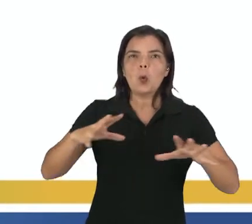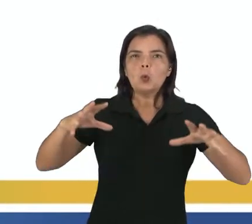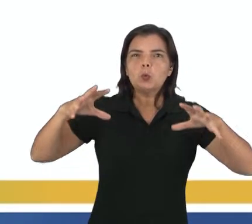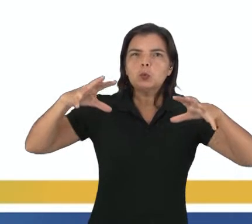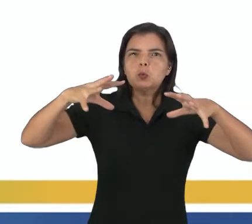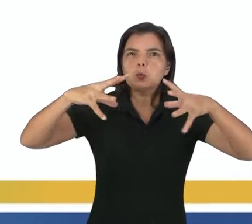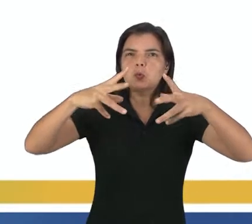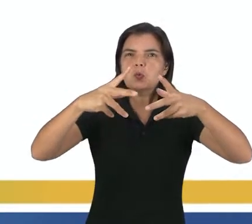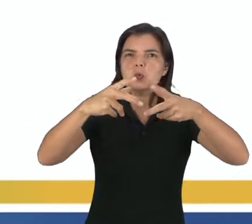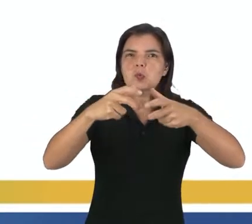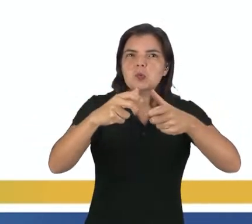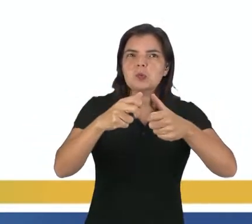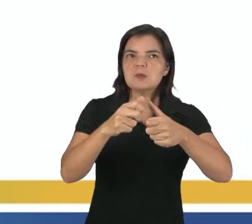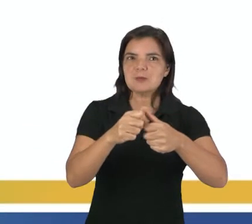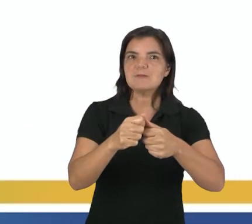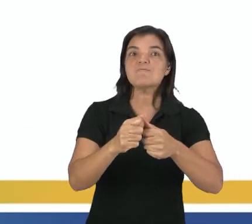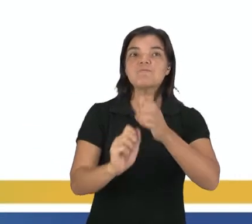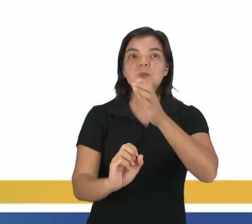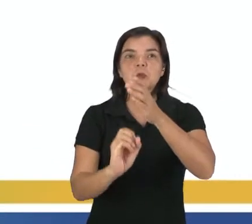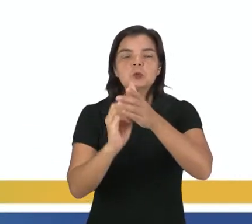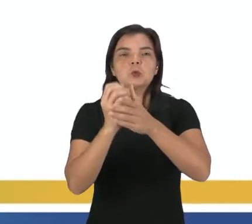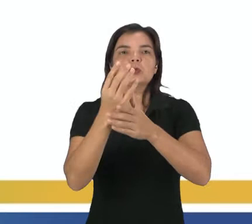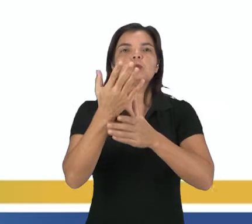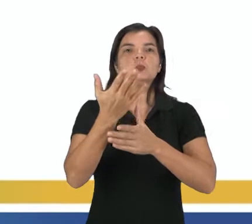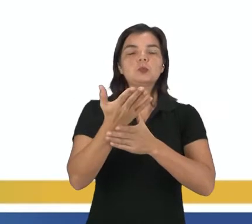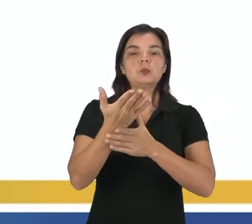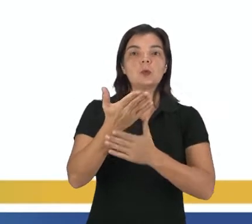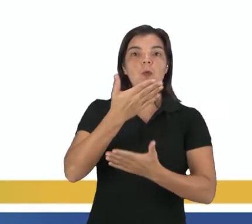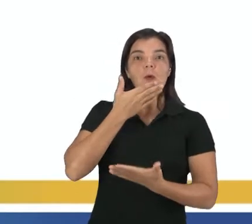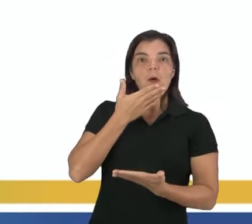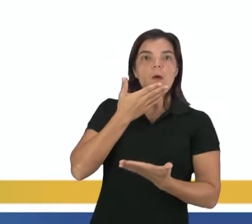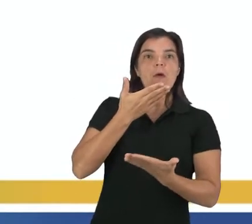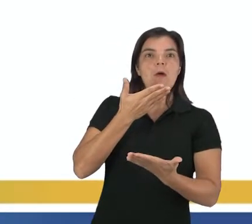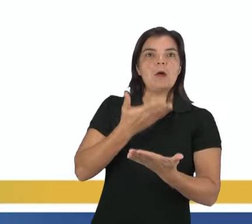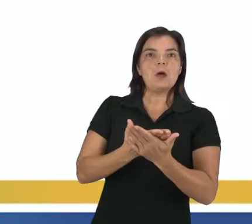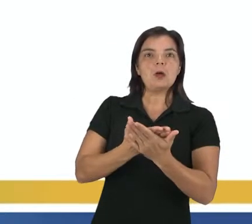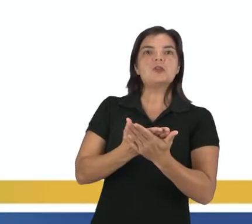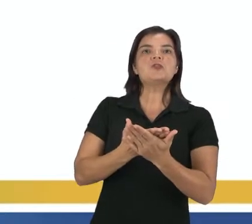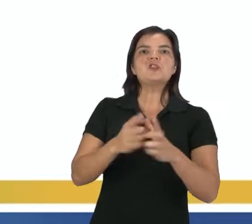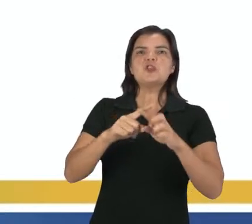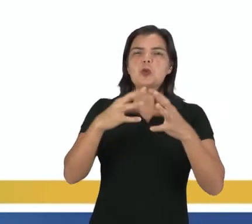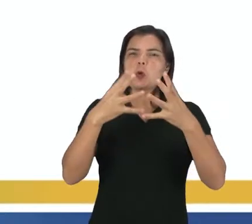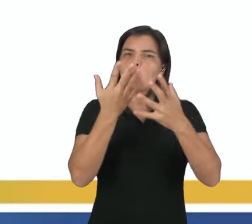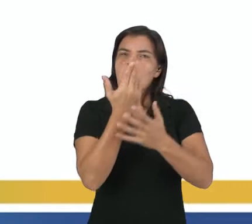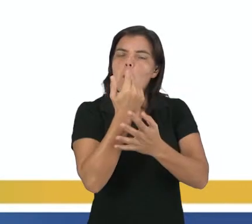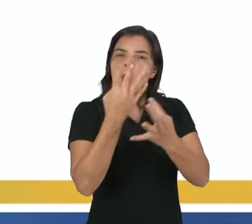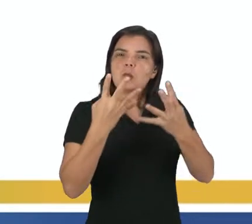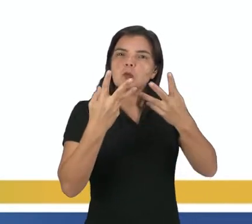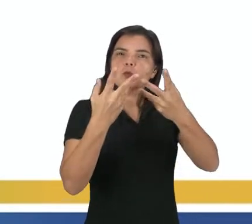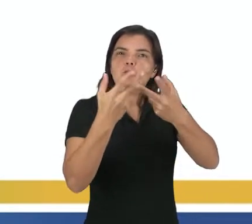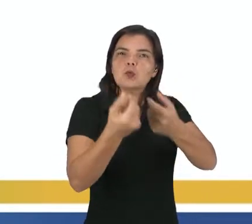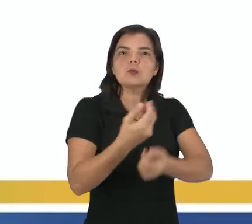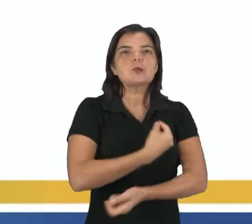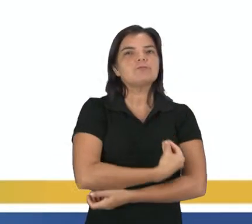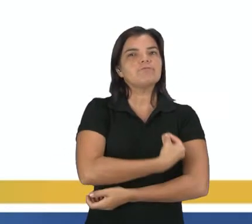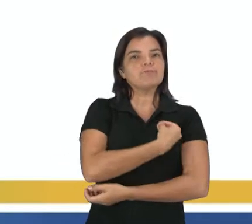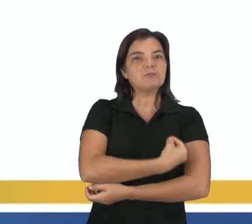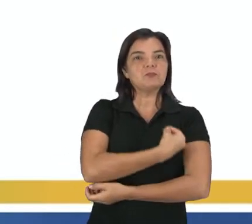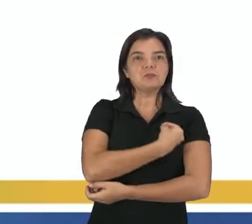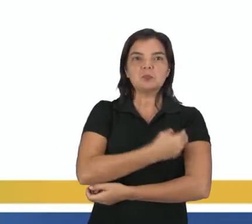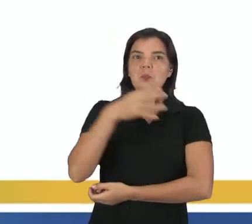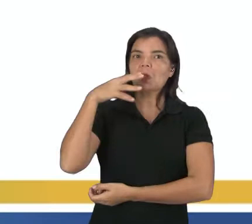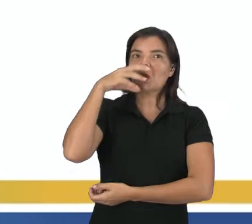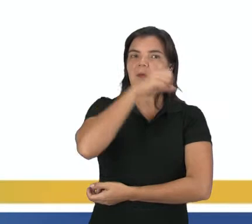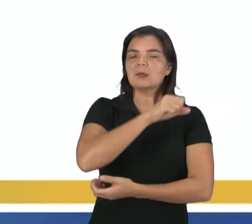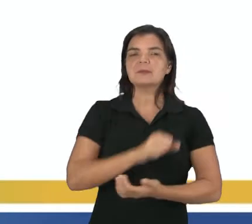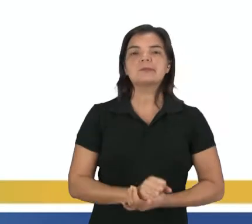Subitamente, todos os monstros e criaturas demenciais surgiram, surpreendendo-os e dizimando todos os